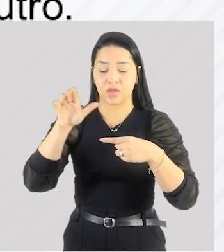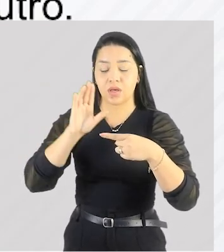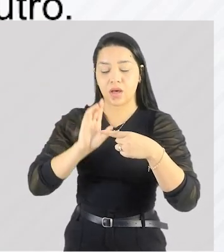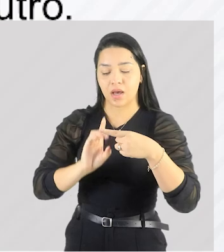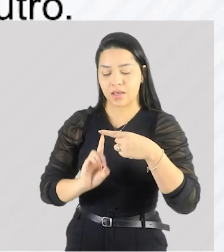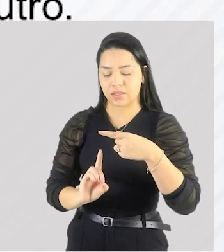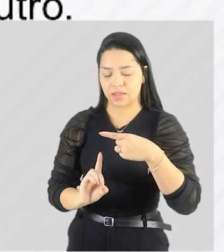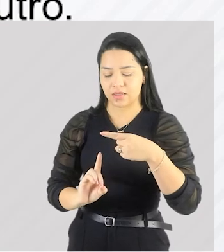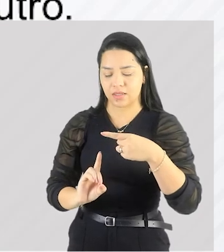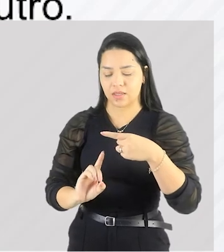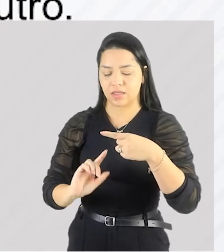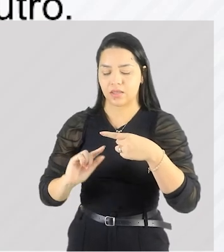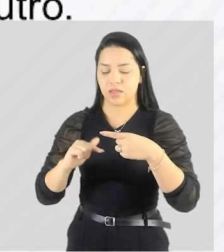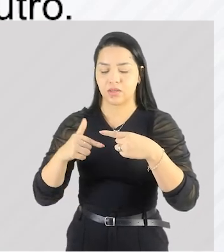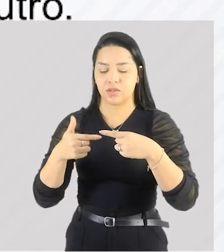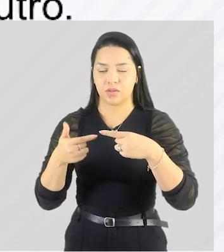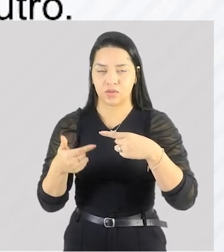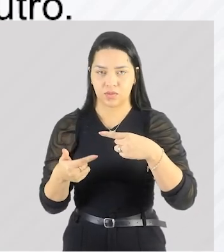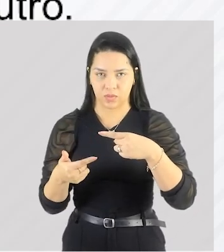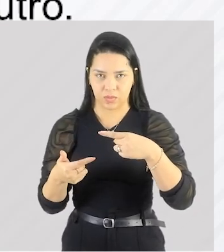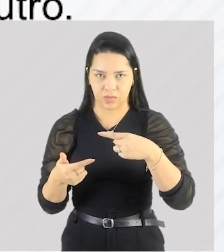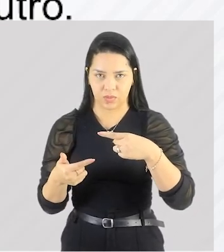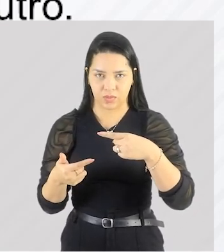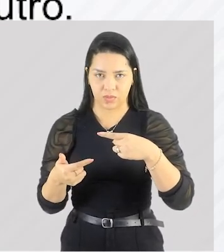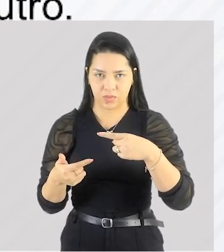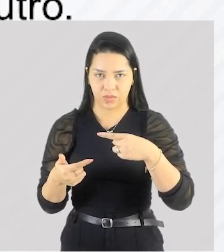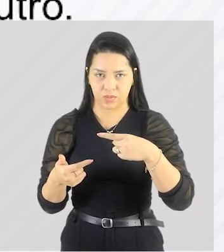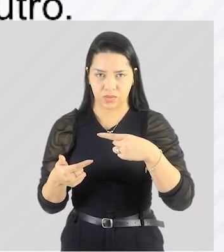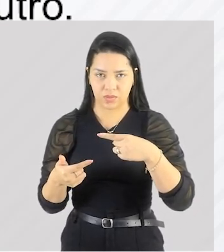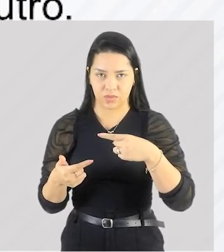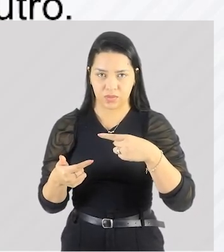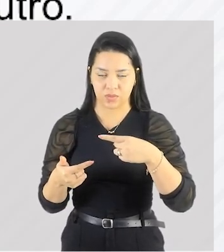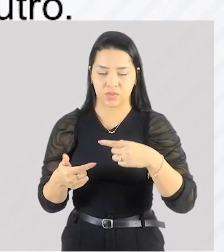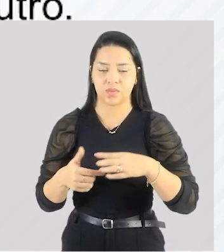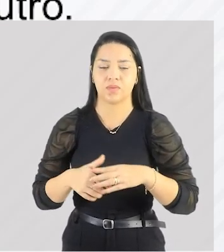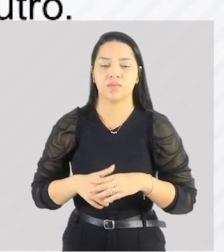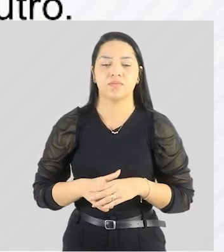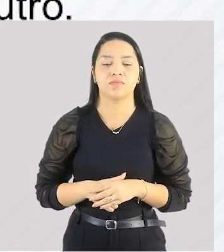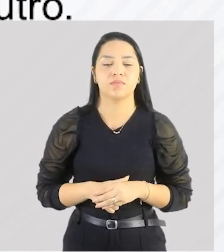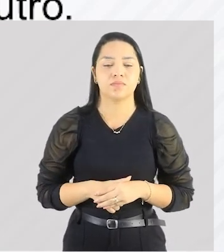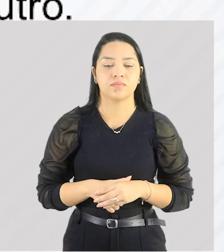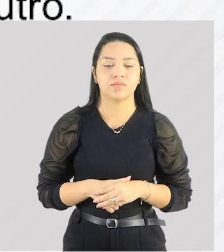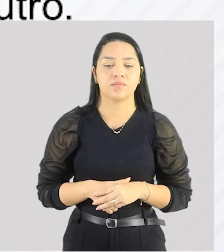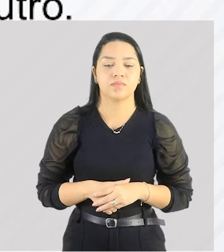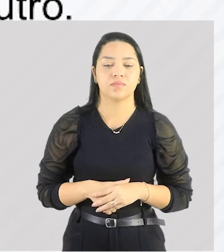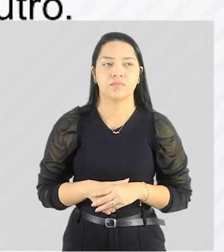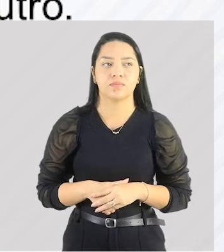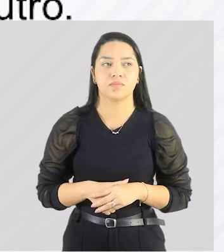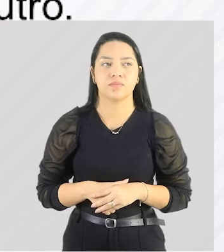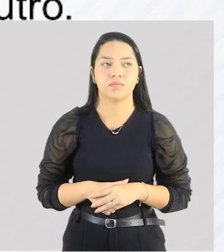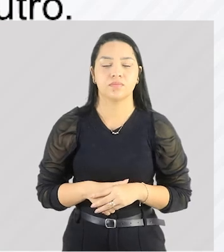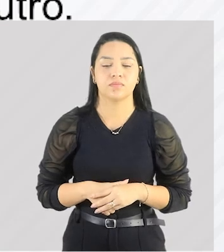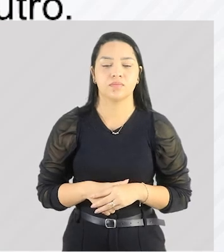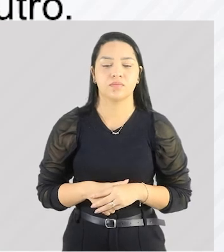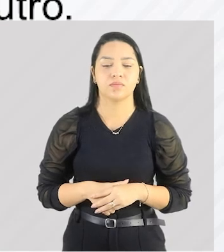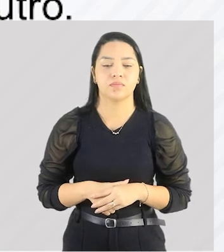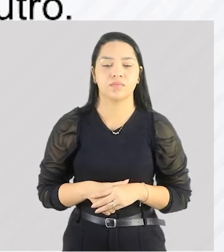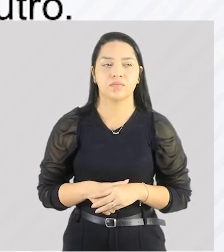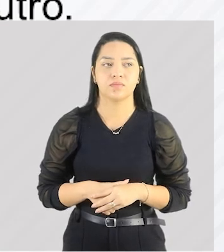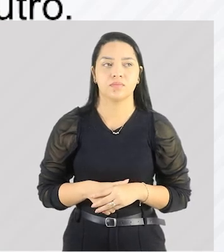A questão 51 ainda é dessa tratativa, tá? Com relação a grandezas proporcionais. Me